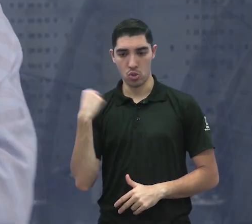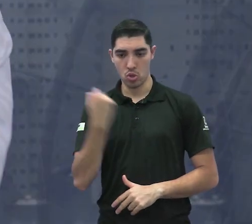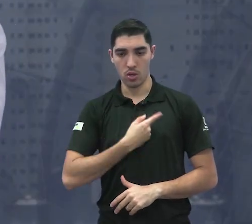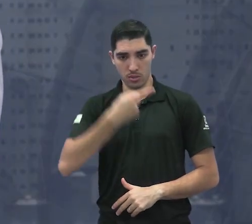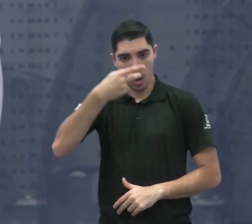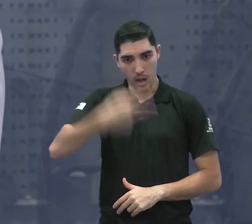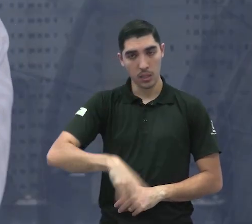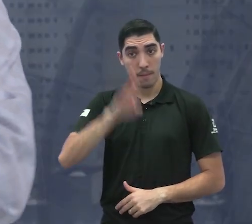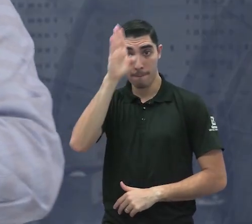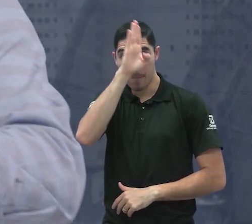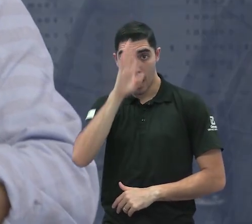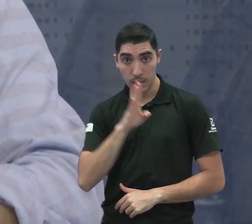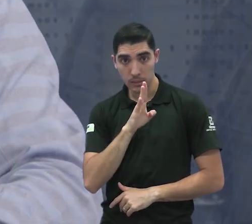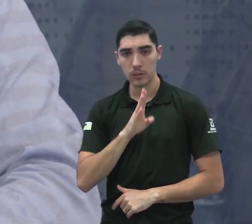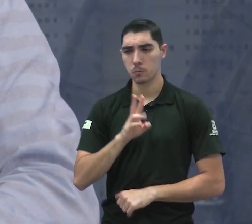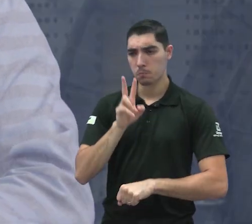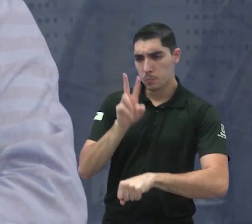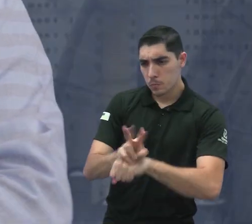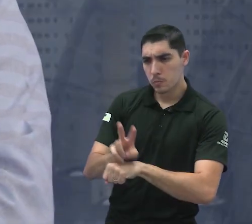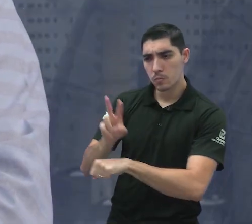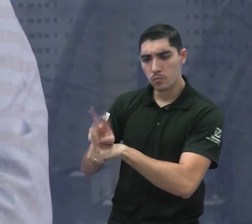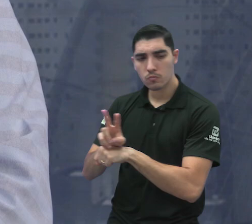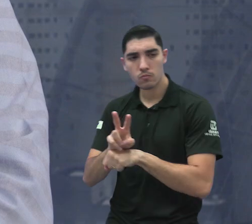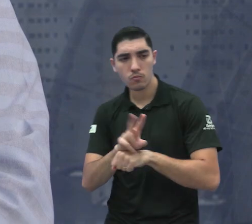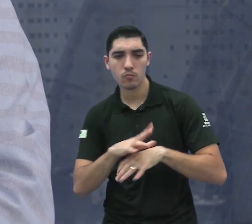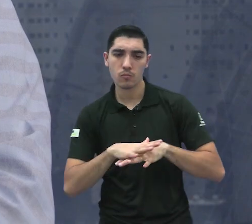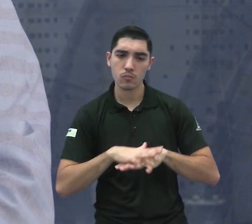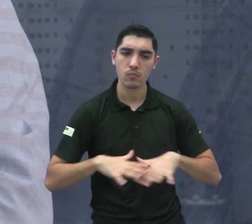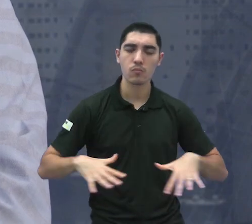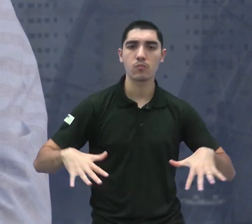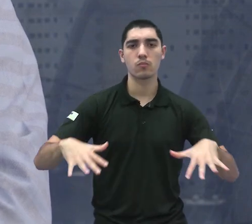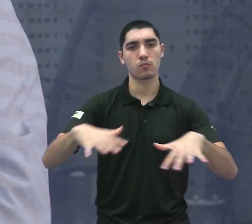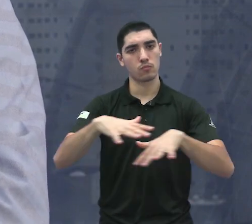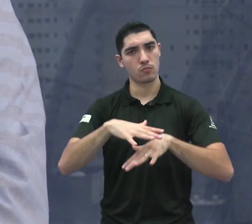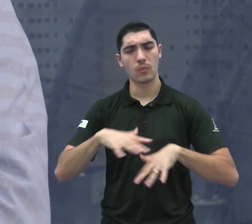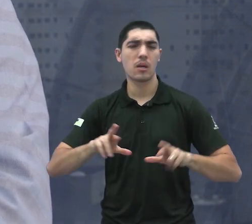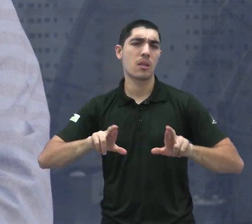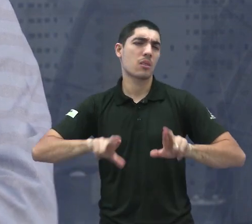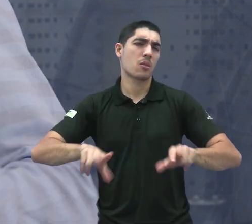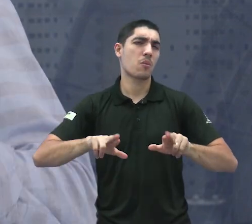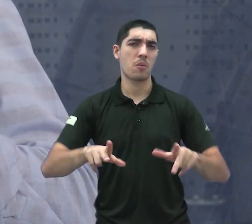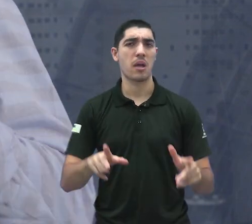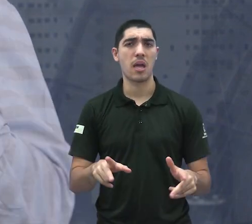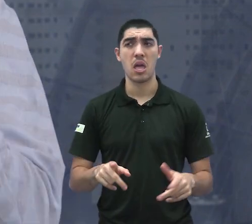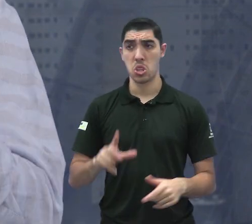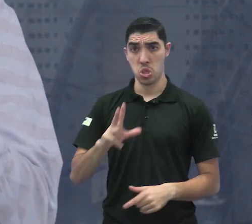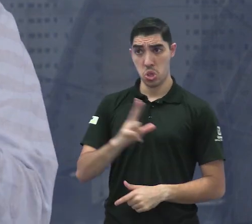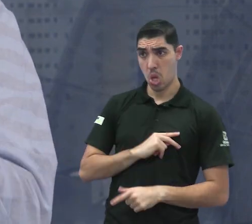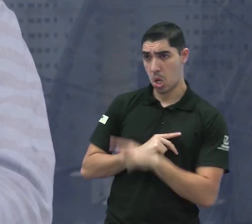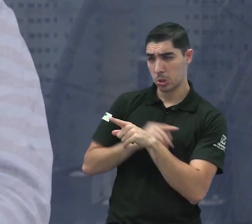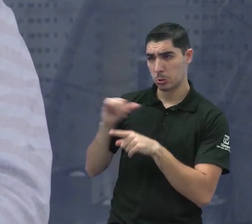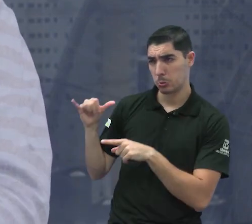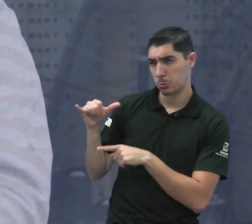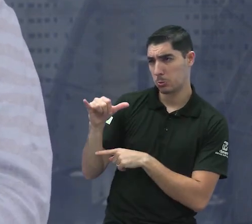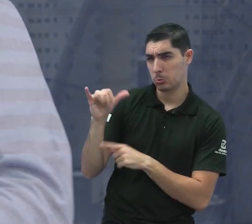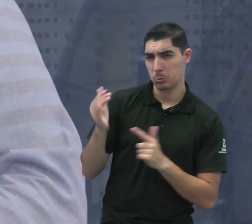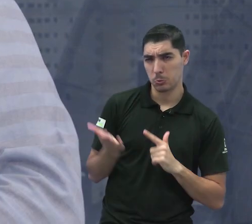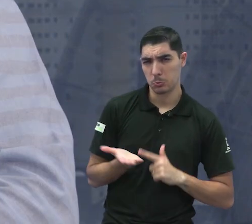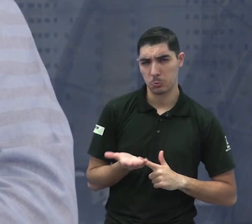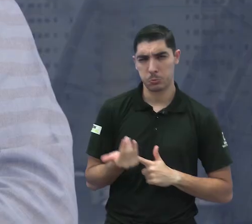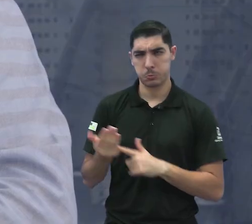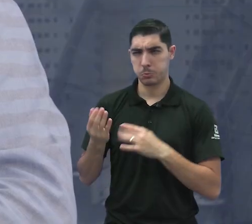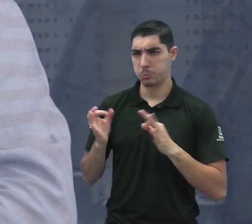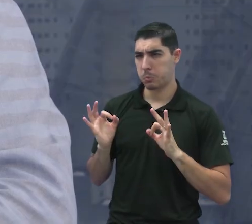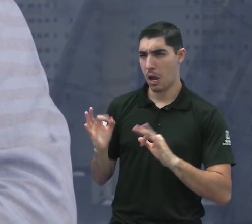produtivo do nosso país, sim, da nossa região, e menos por uma questão de, aquele caça é mais moderno ou mais avançado.